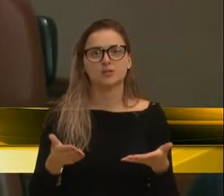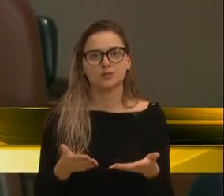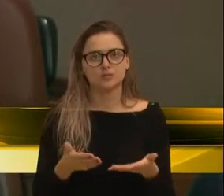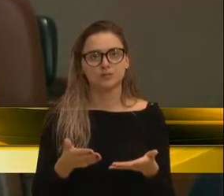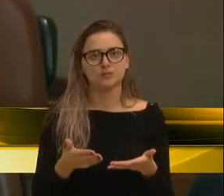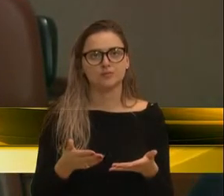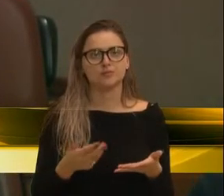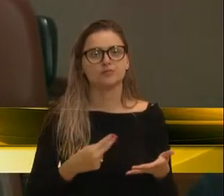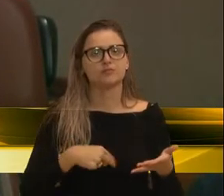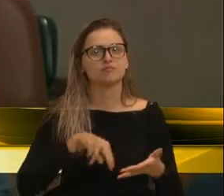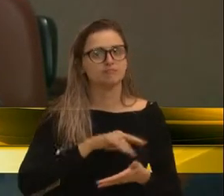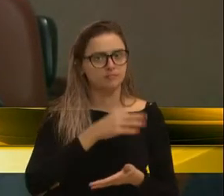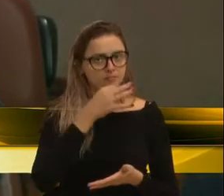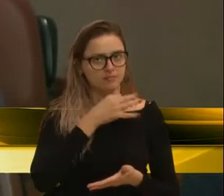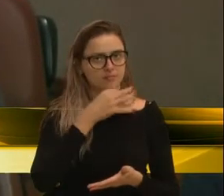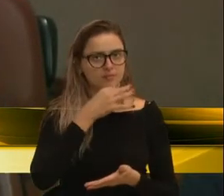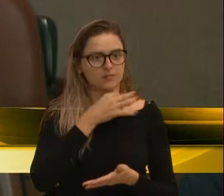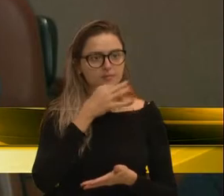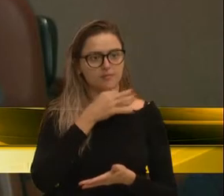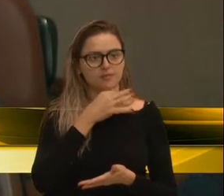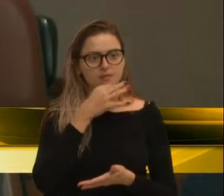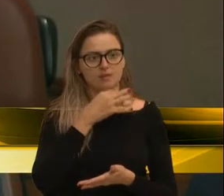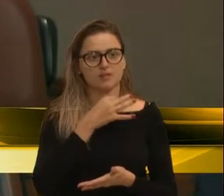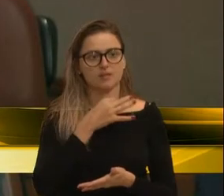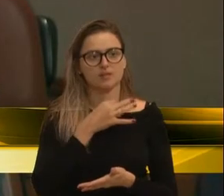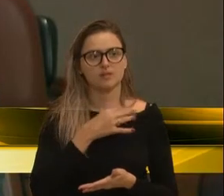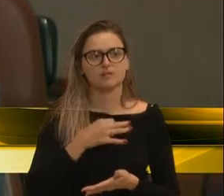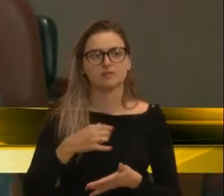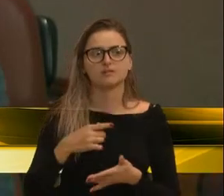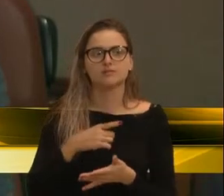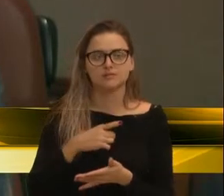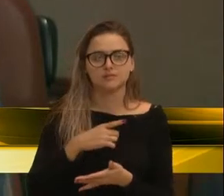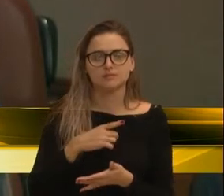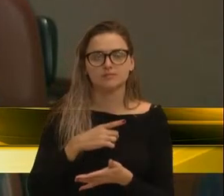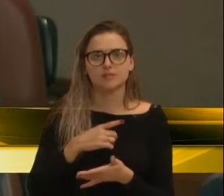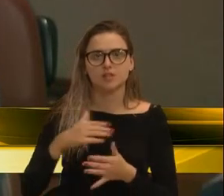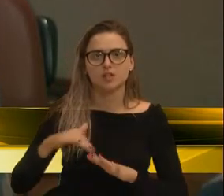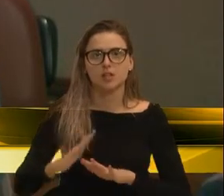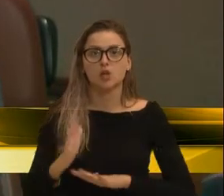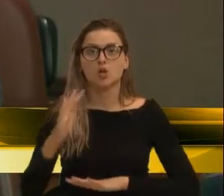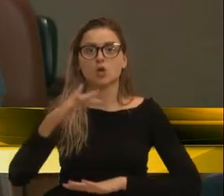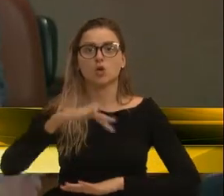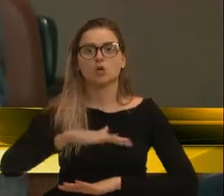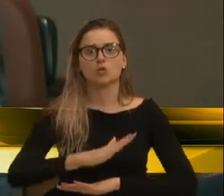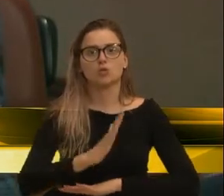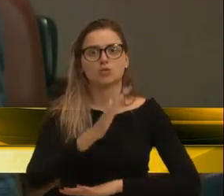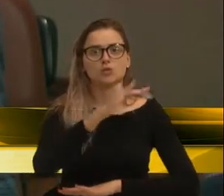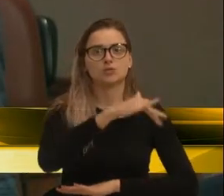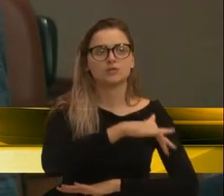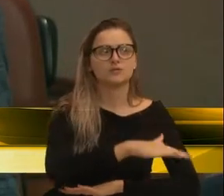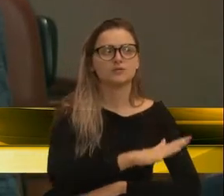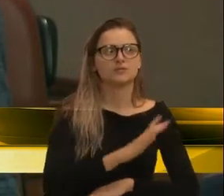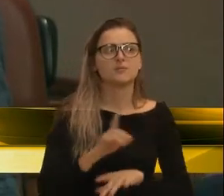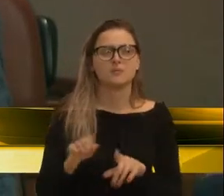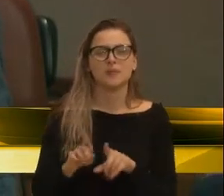fato, Caxias tem essa característica, né, dos morros, né, mas tem muita área plana,